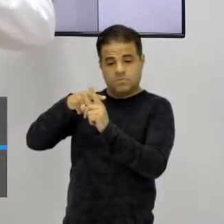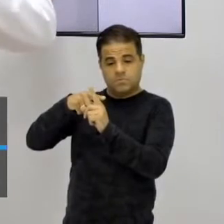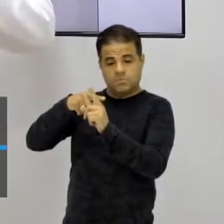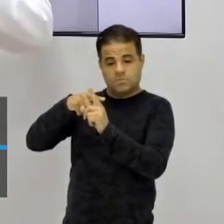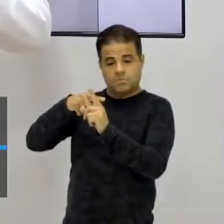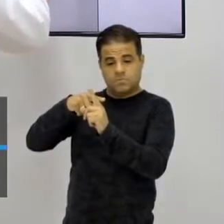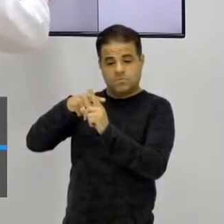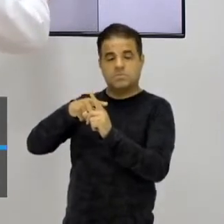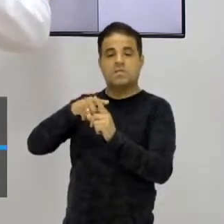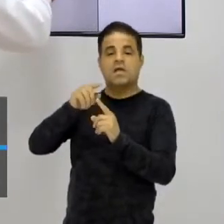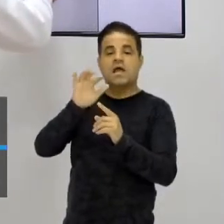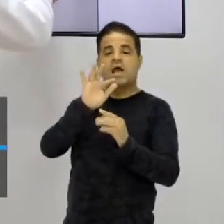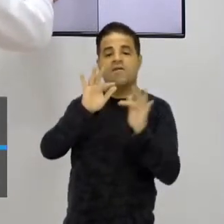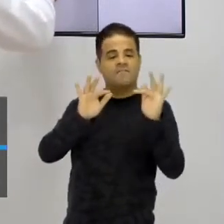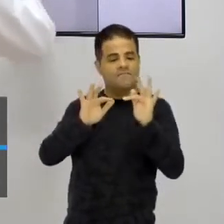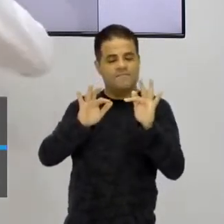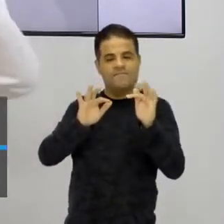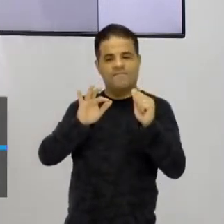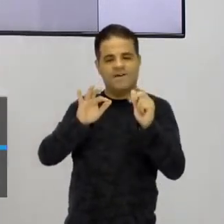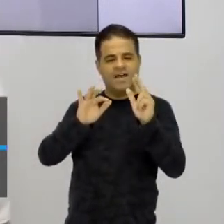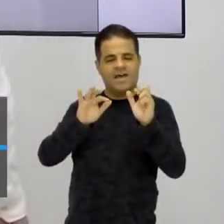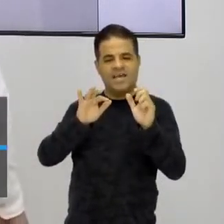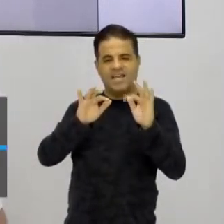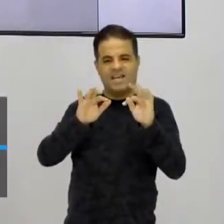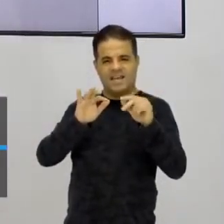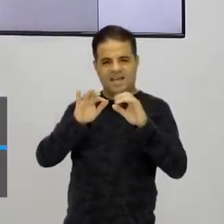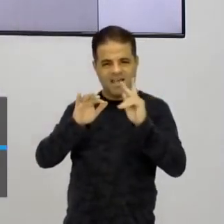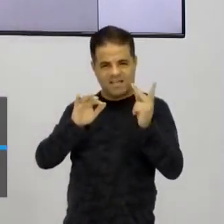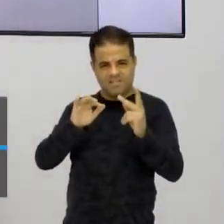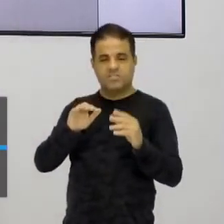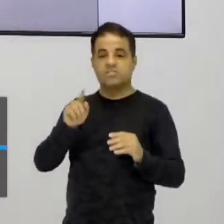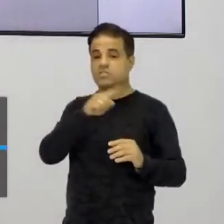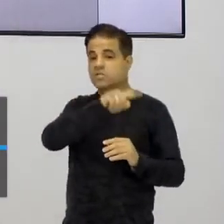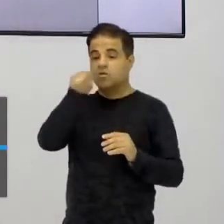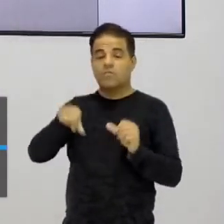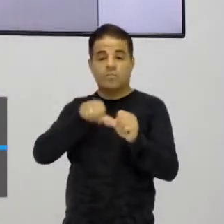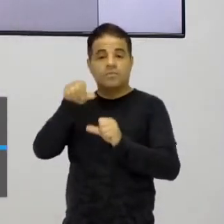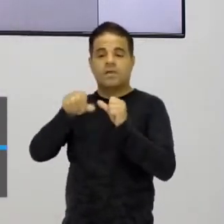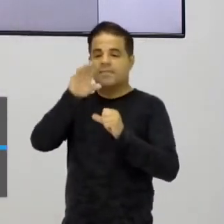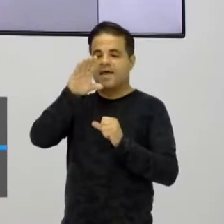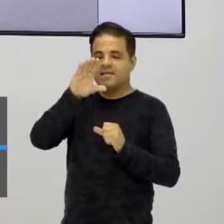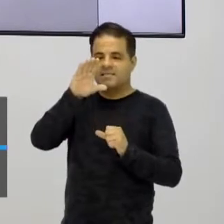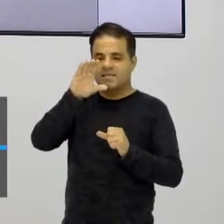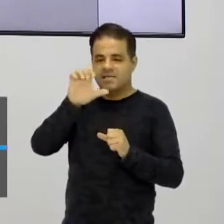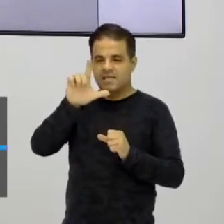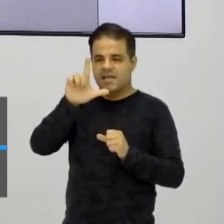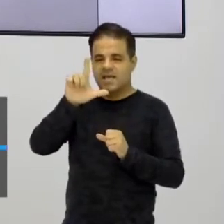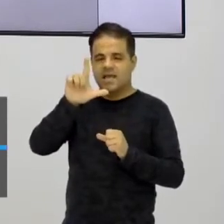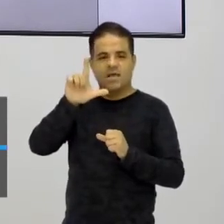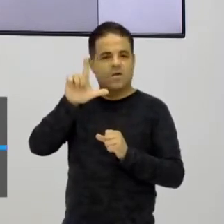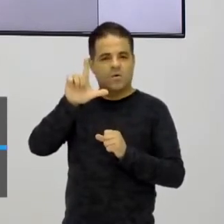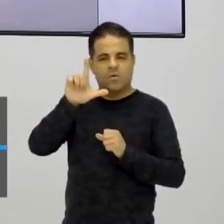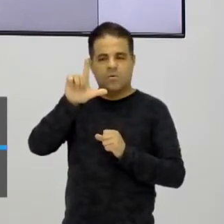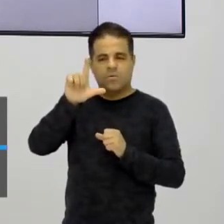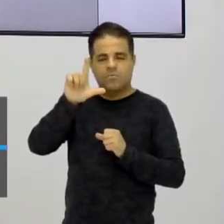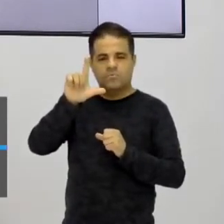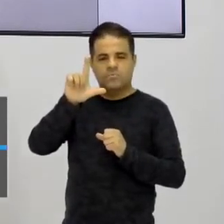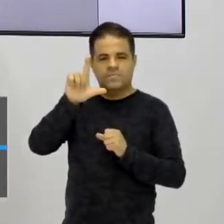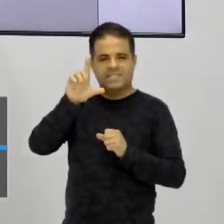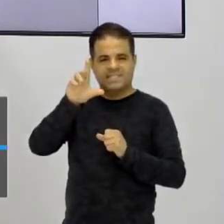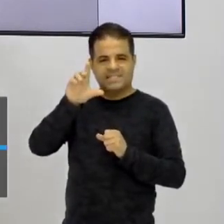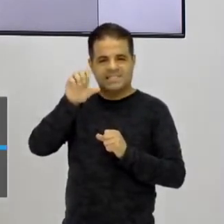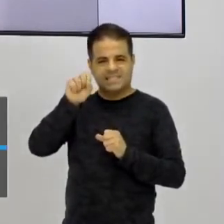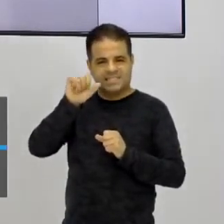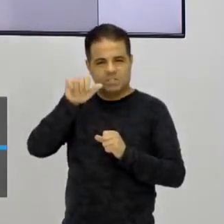em Fahrenheit e em Kelvin. Eu vou já mudar aqui para Celsius, tá bom? Ó, tá mudando ali